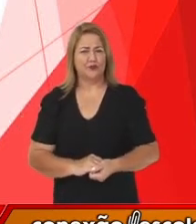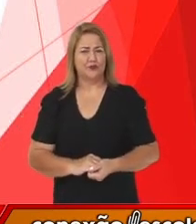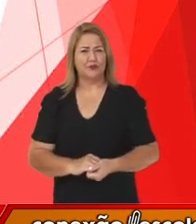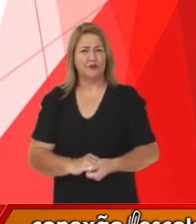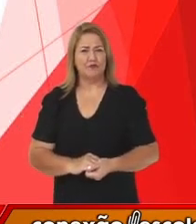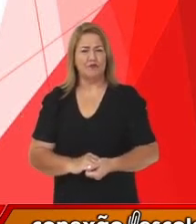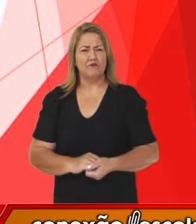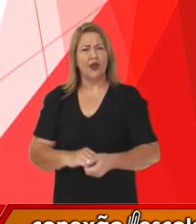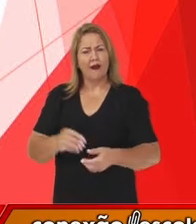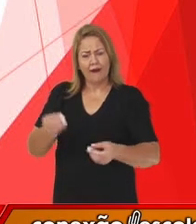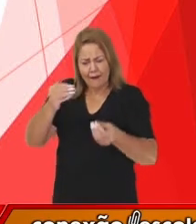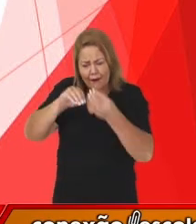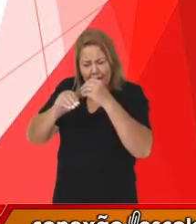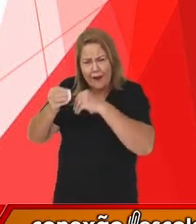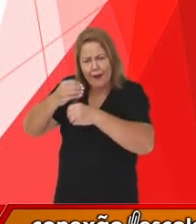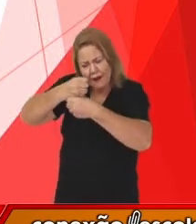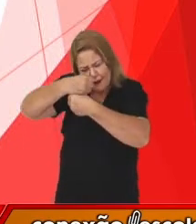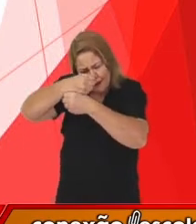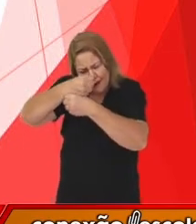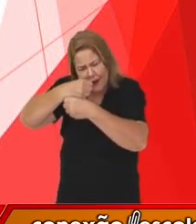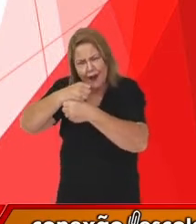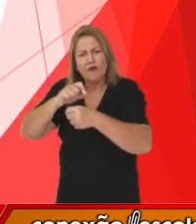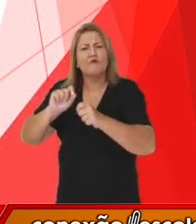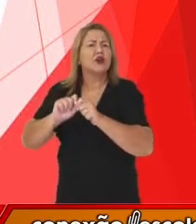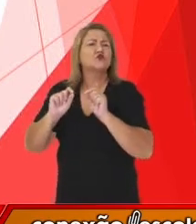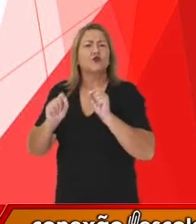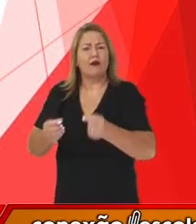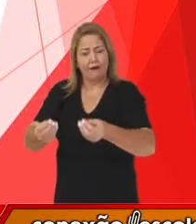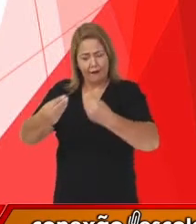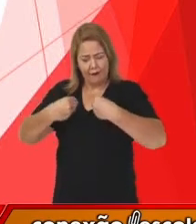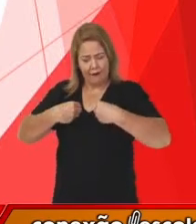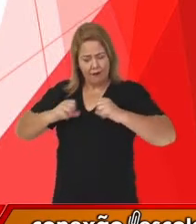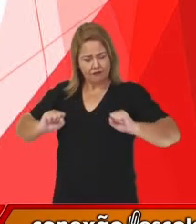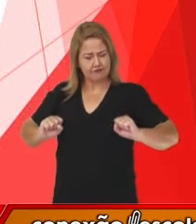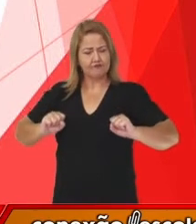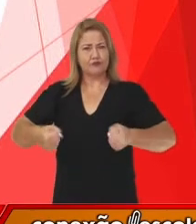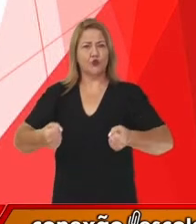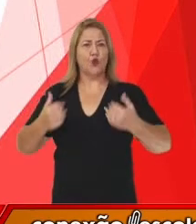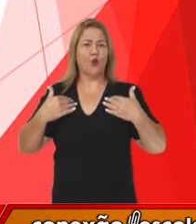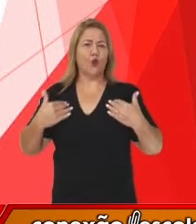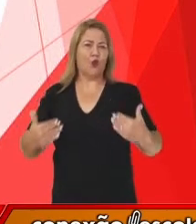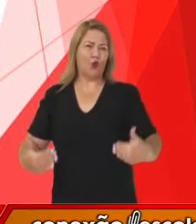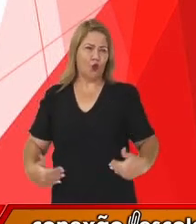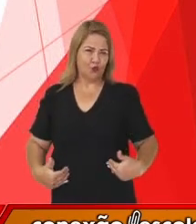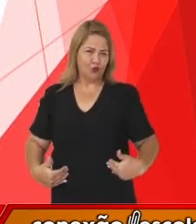Isso faz com que o sistema de defesa do corpo produza uma resposta imune.